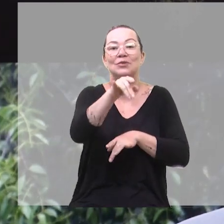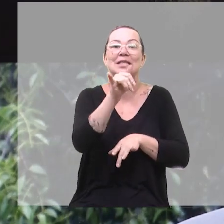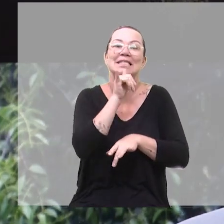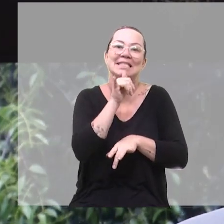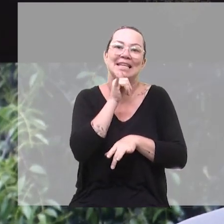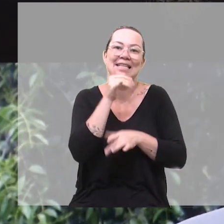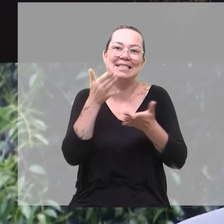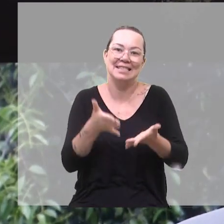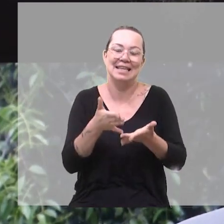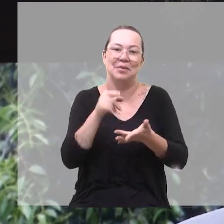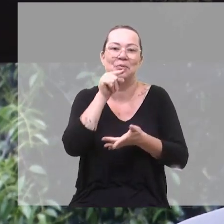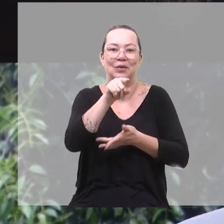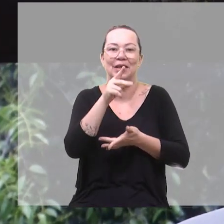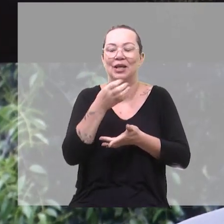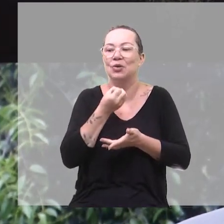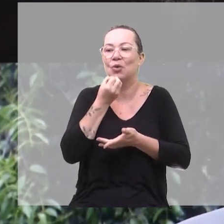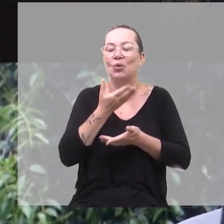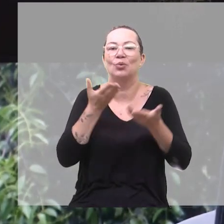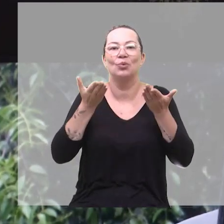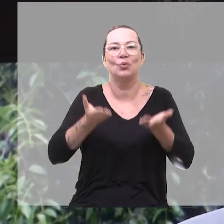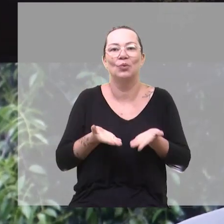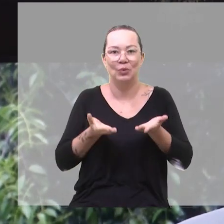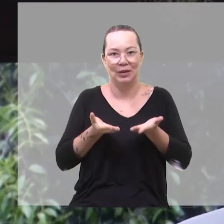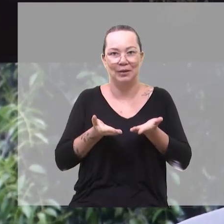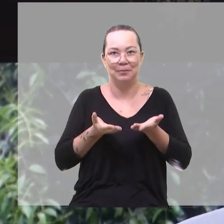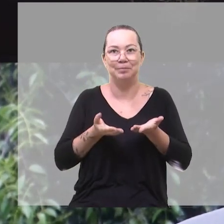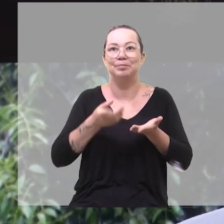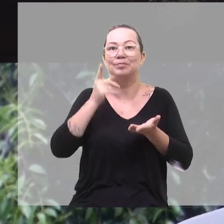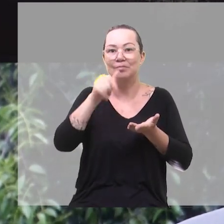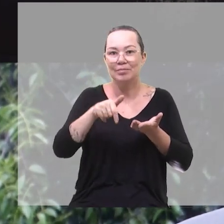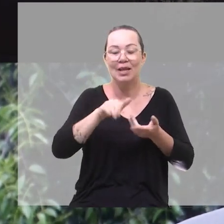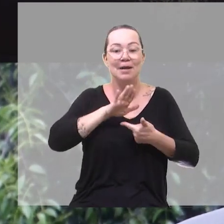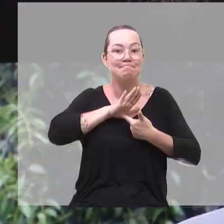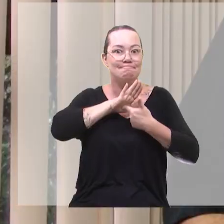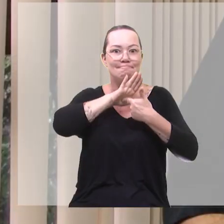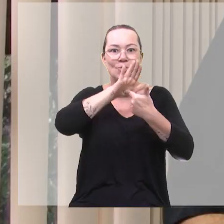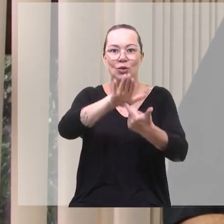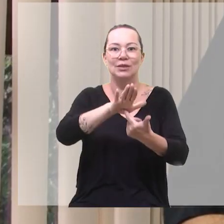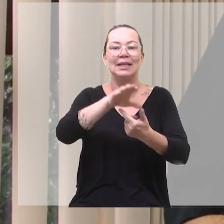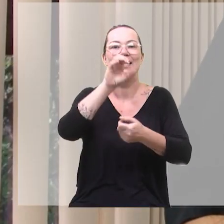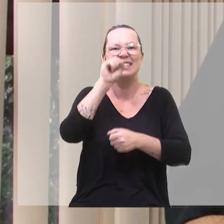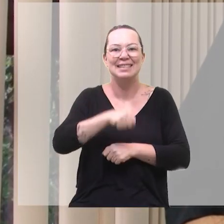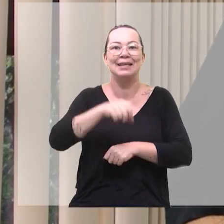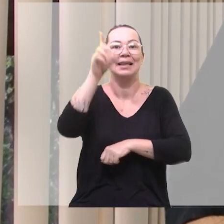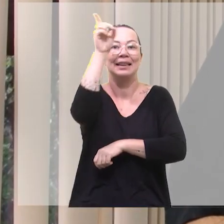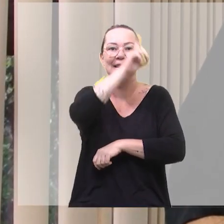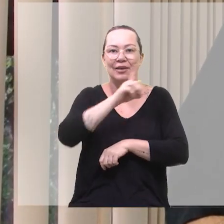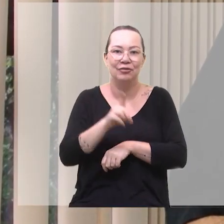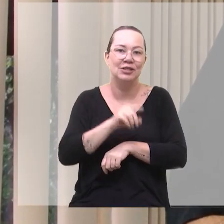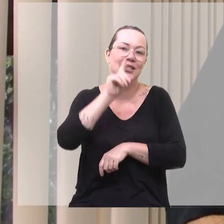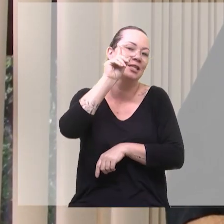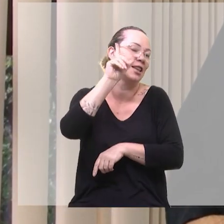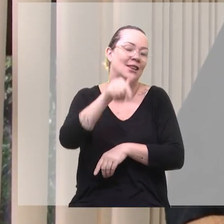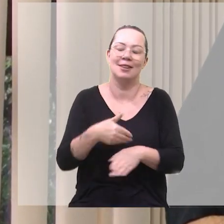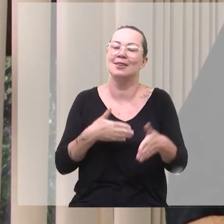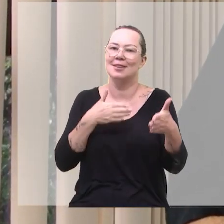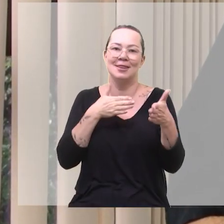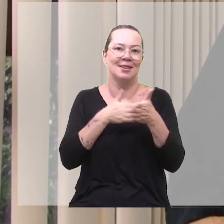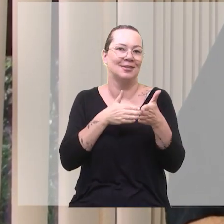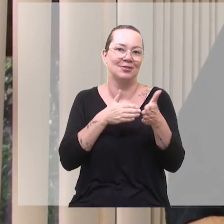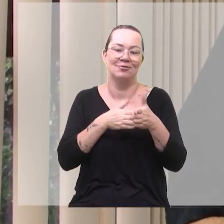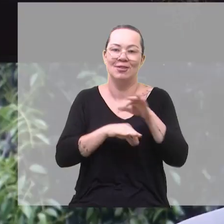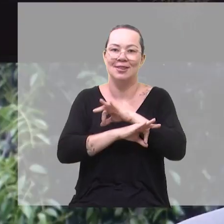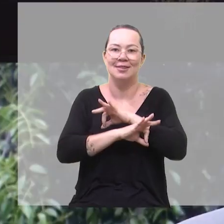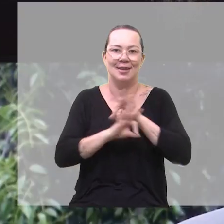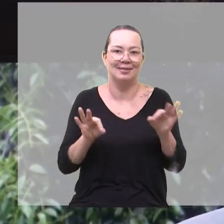com esse exemplo do Reis, né, que ele narrou, é a clara demonstração que a deficiência não é